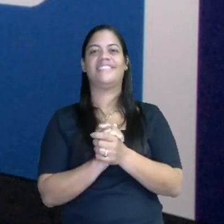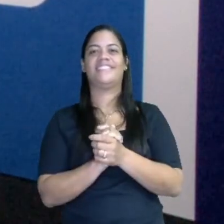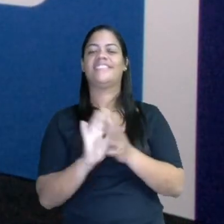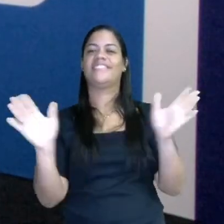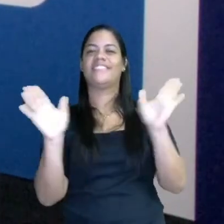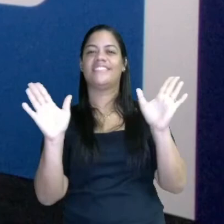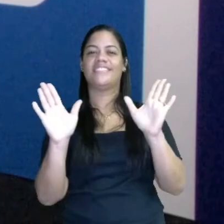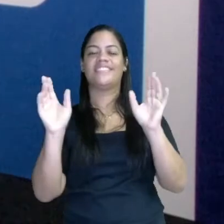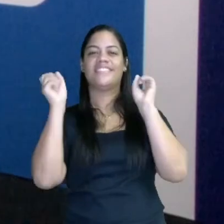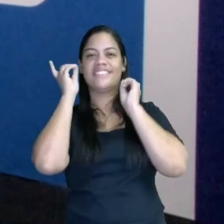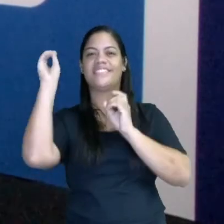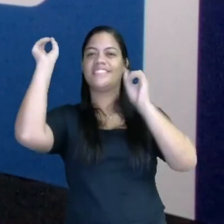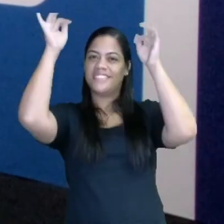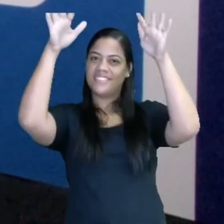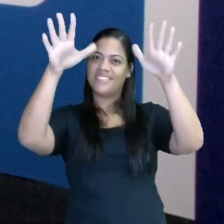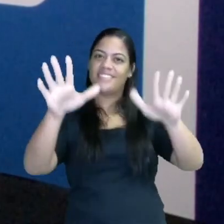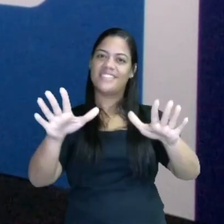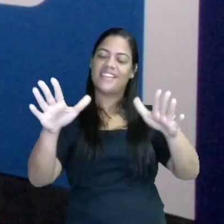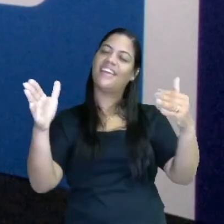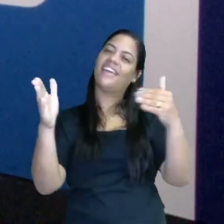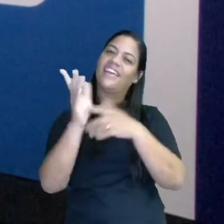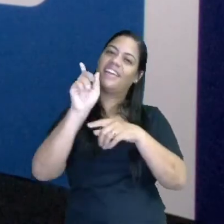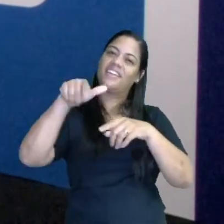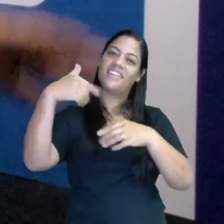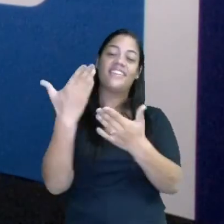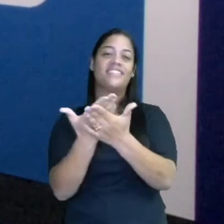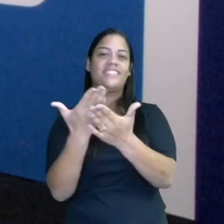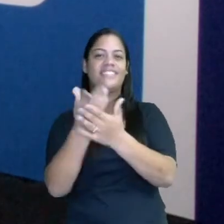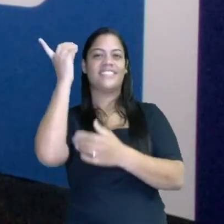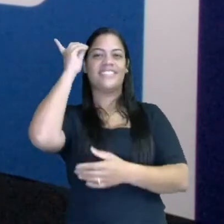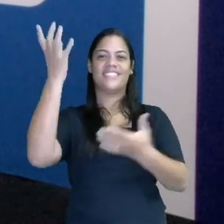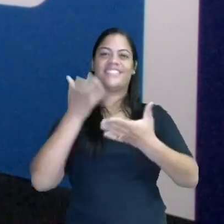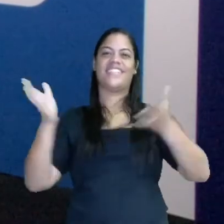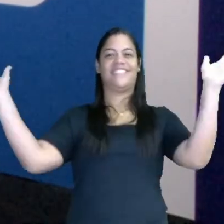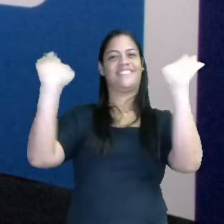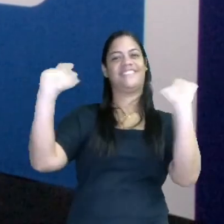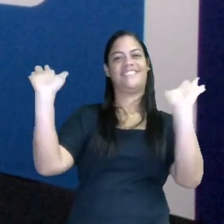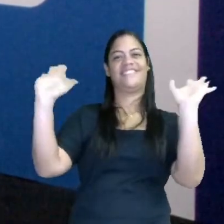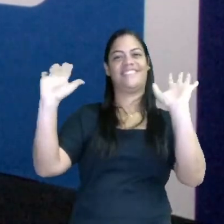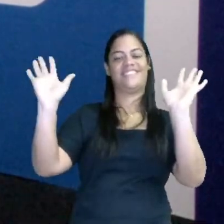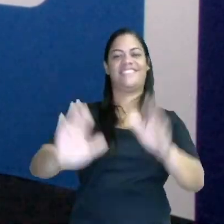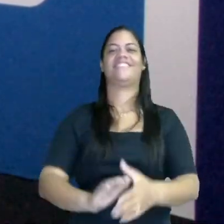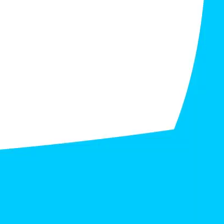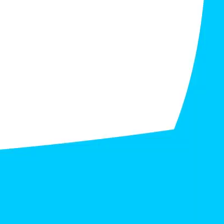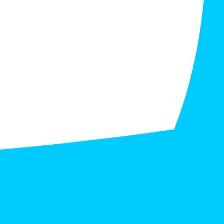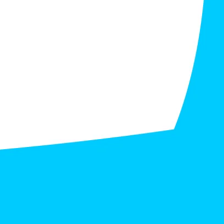fiquem com Deus e até a próxima, se Deus quiser. Tchau, tchau.